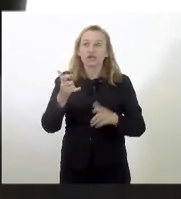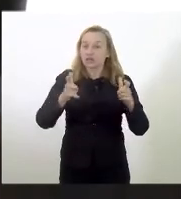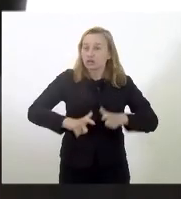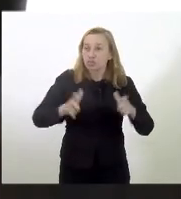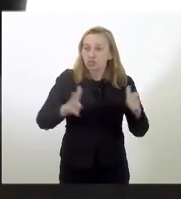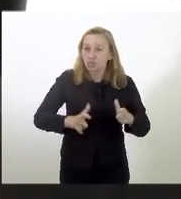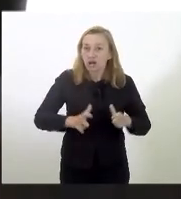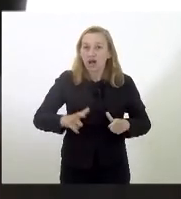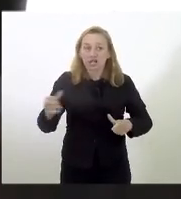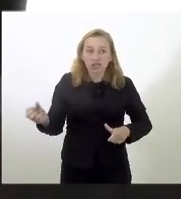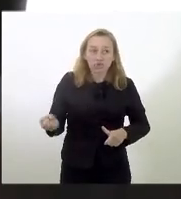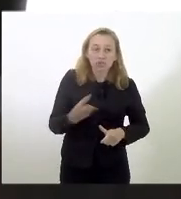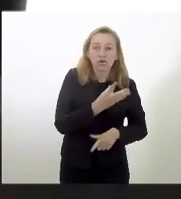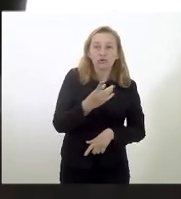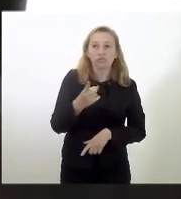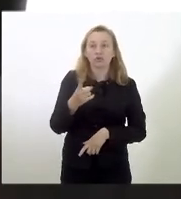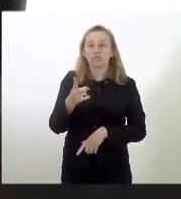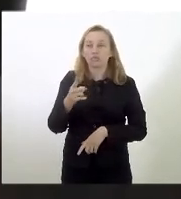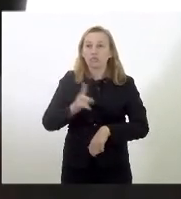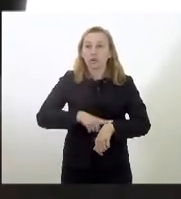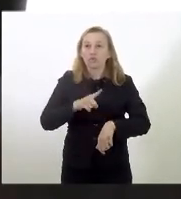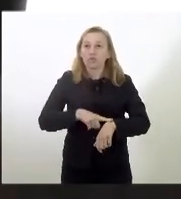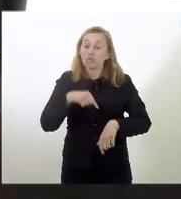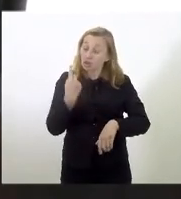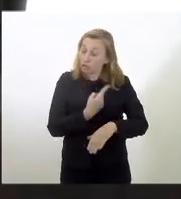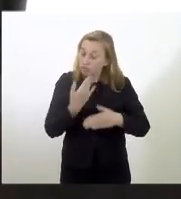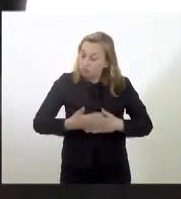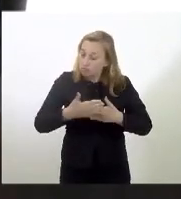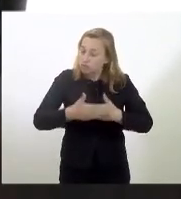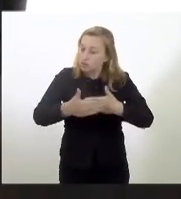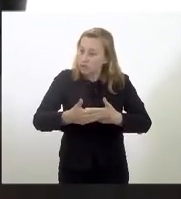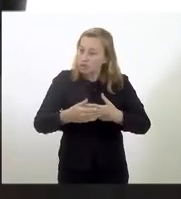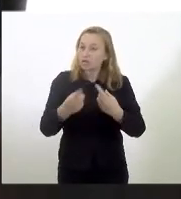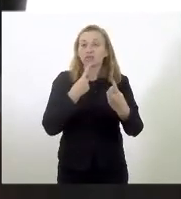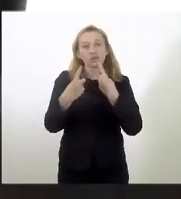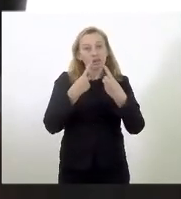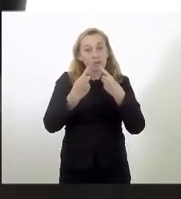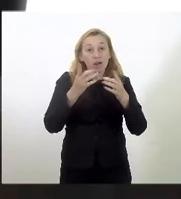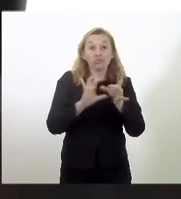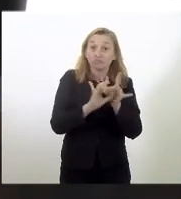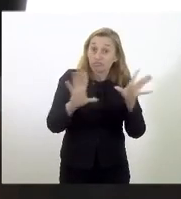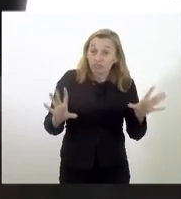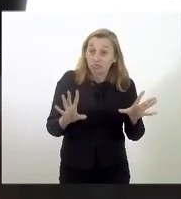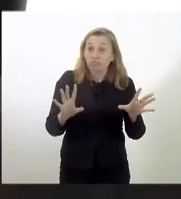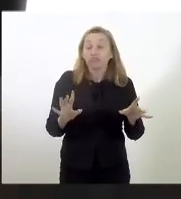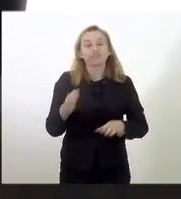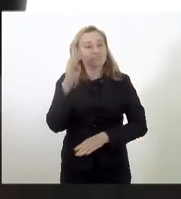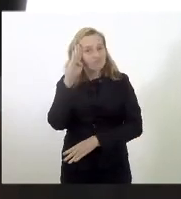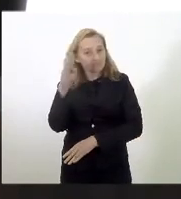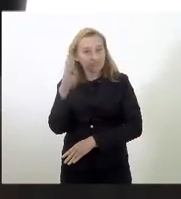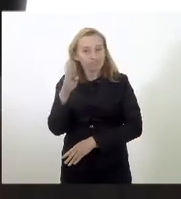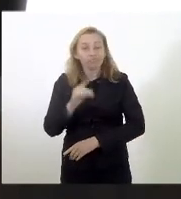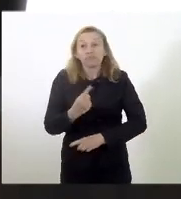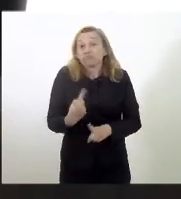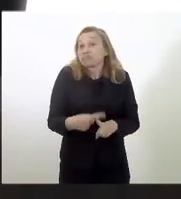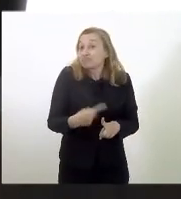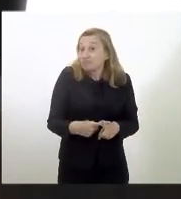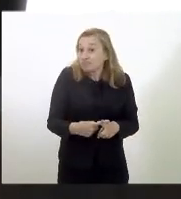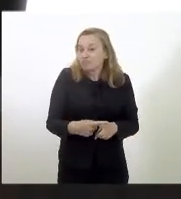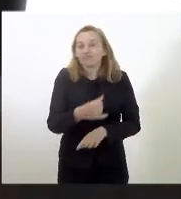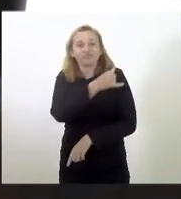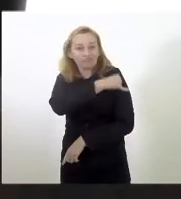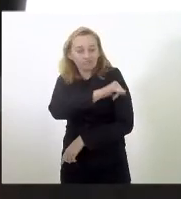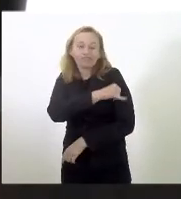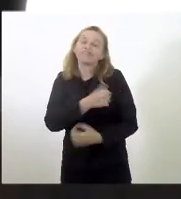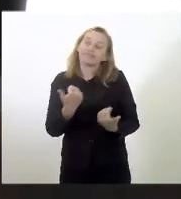essas novas concepções, para avançarmos num debate democrático, e, principalmente, porque o Rio de